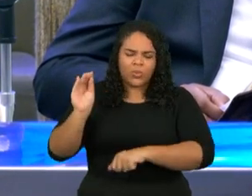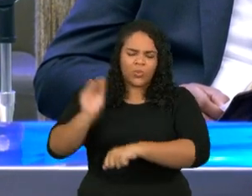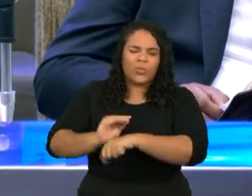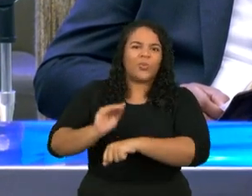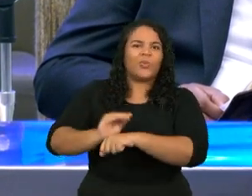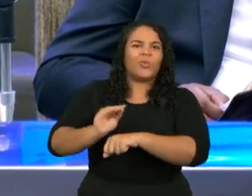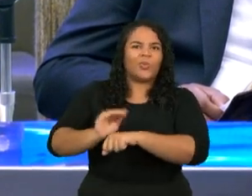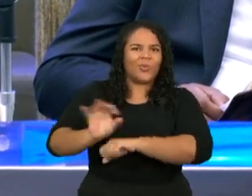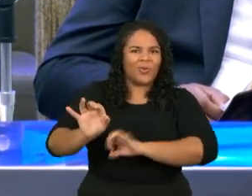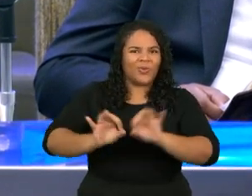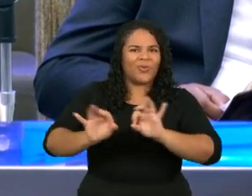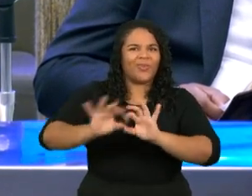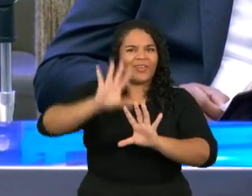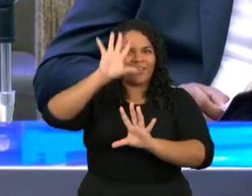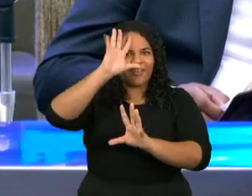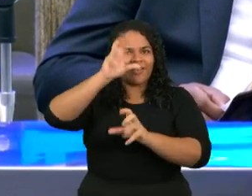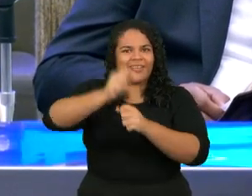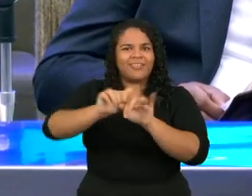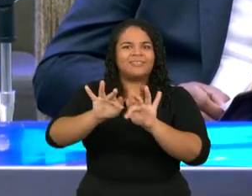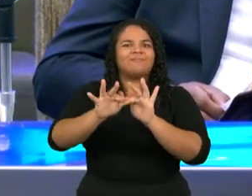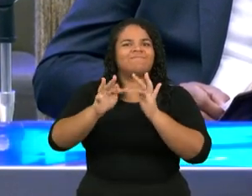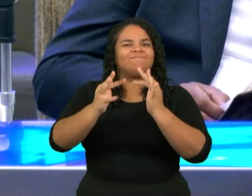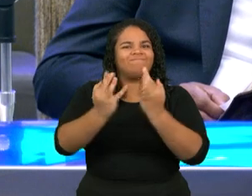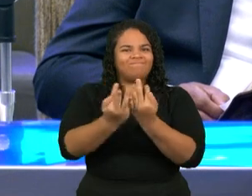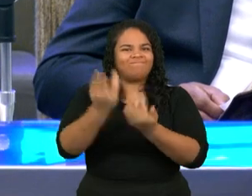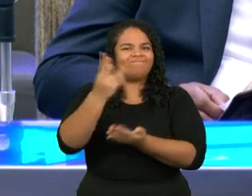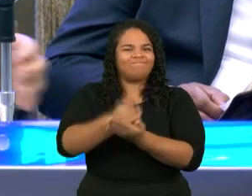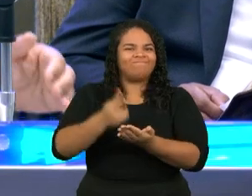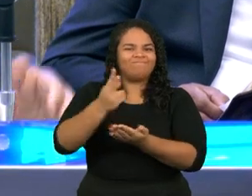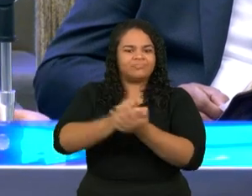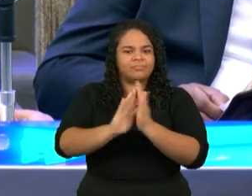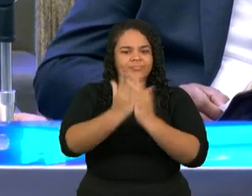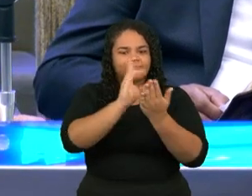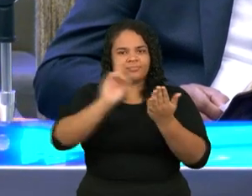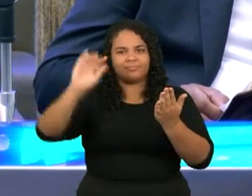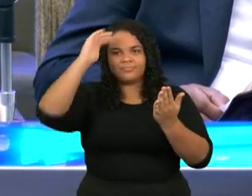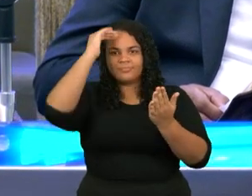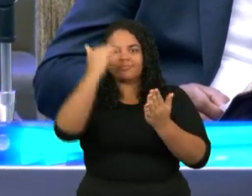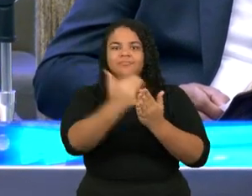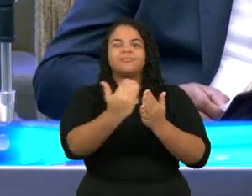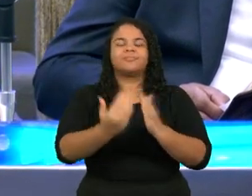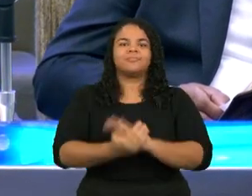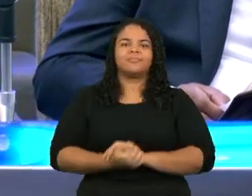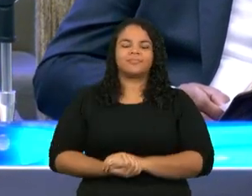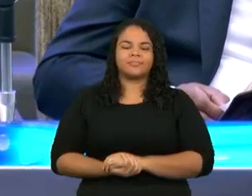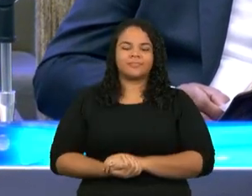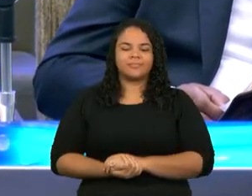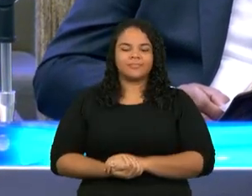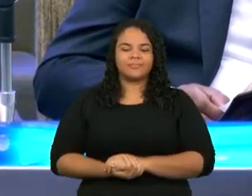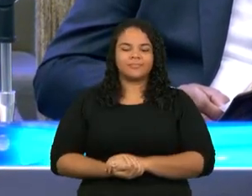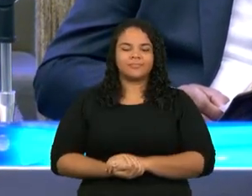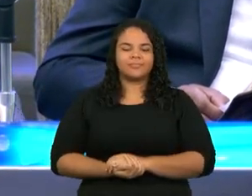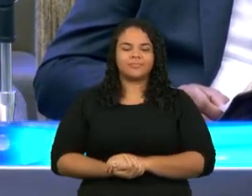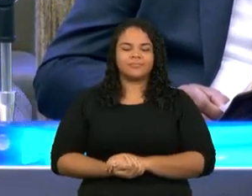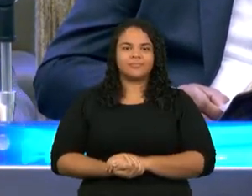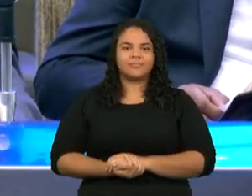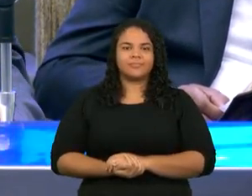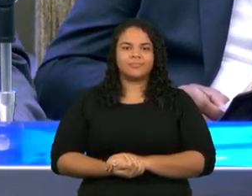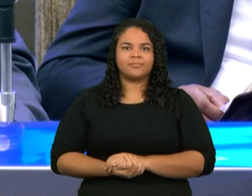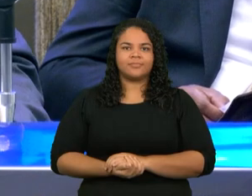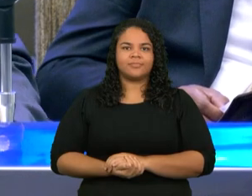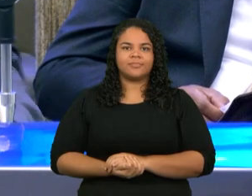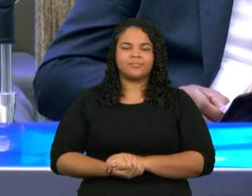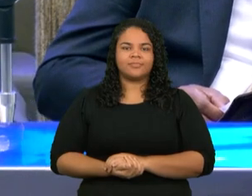com destreza cumprindo aquilo que Deus estabeleceu sobre cada um de nós